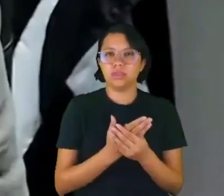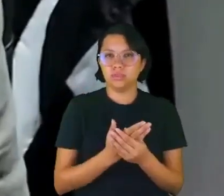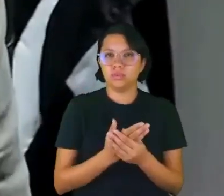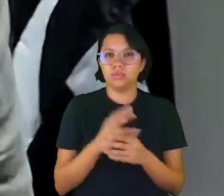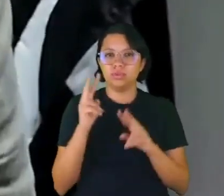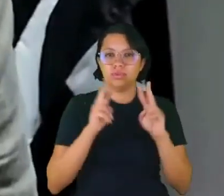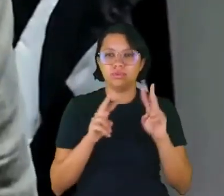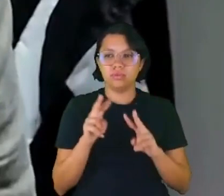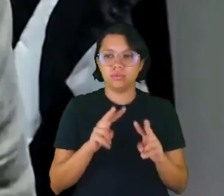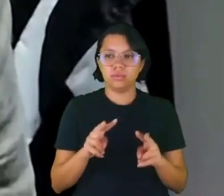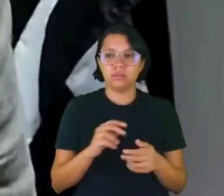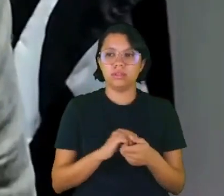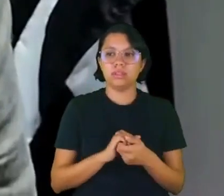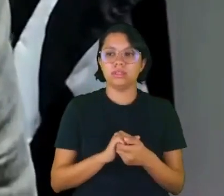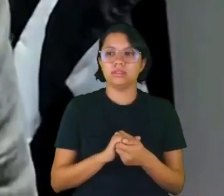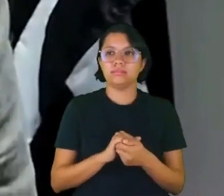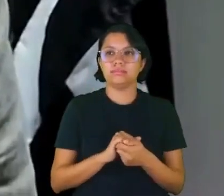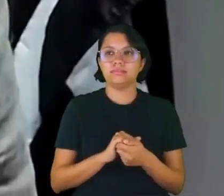foram analisadas,